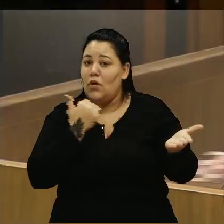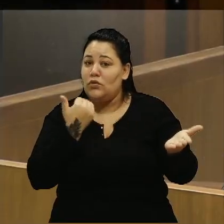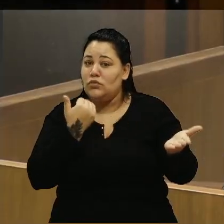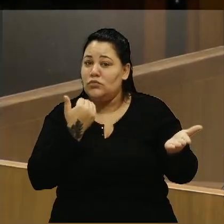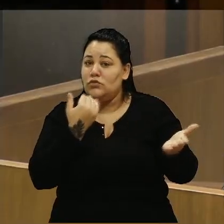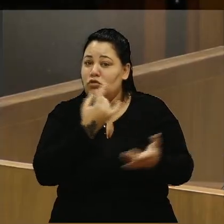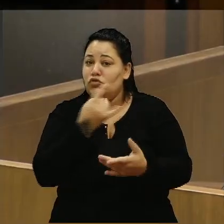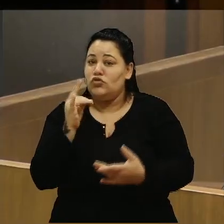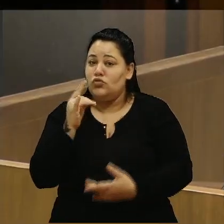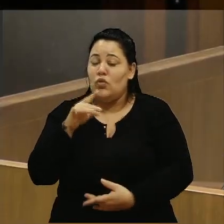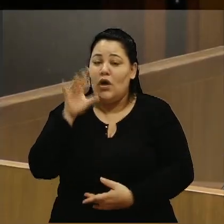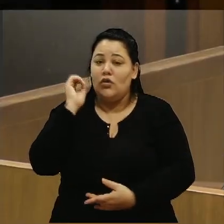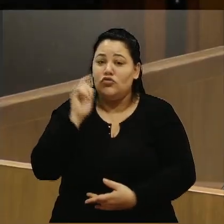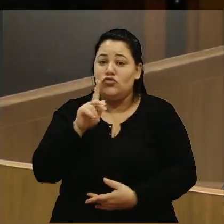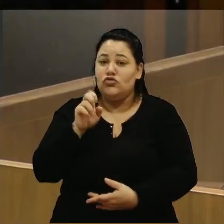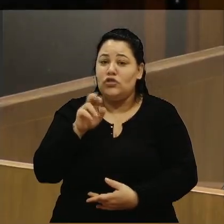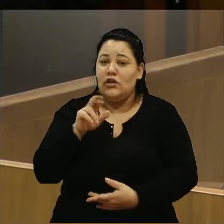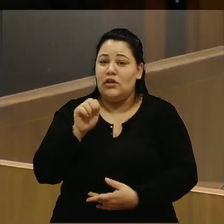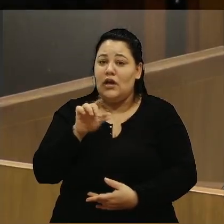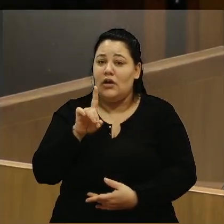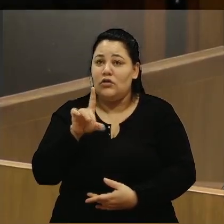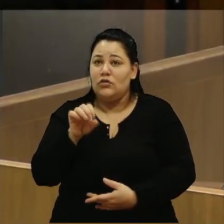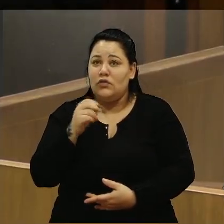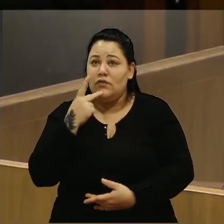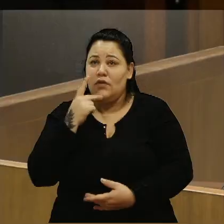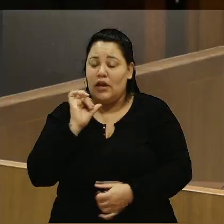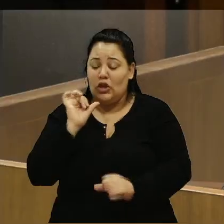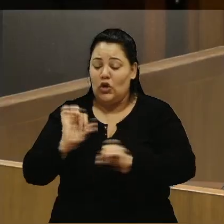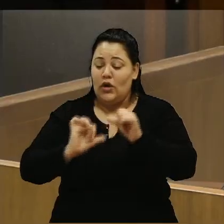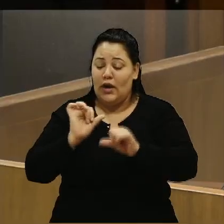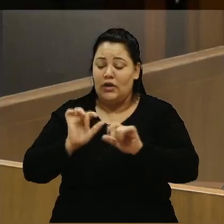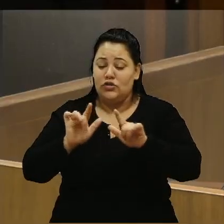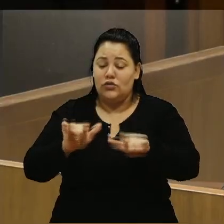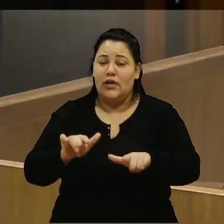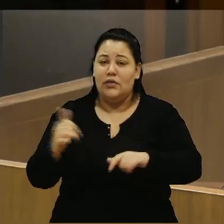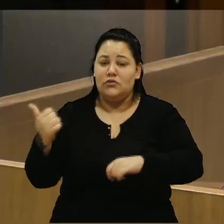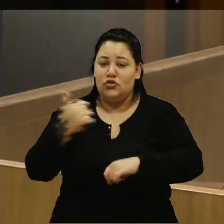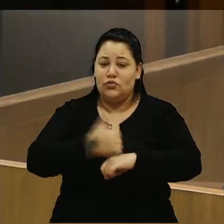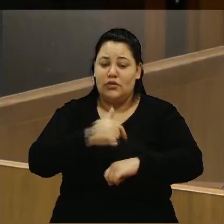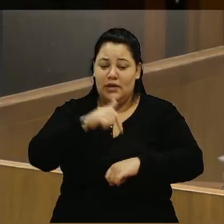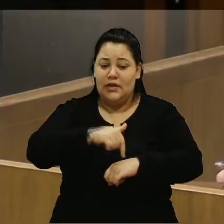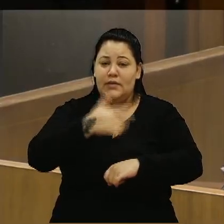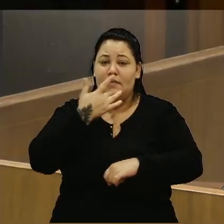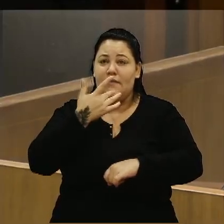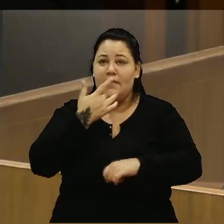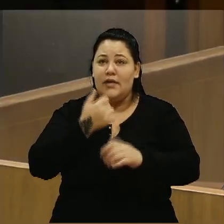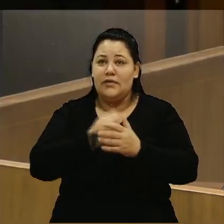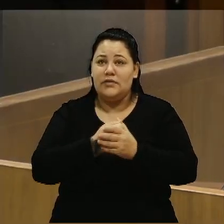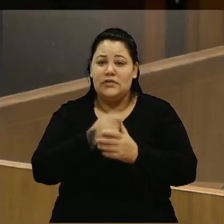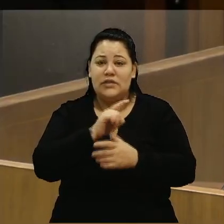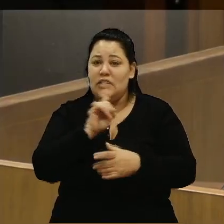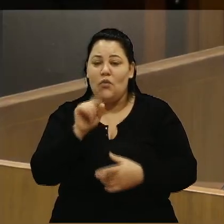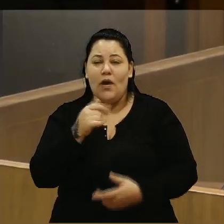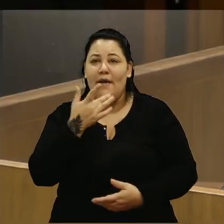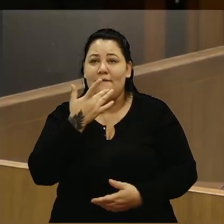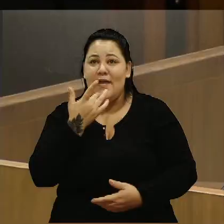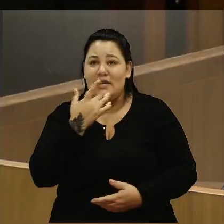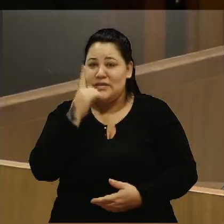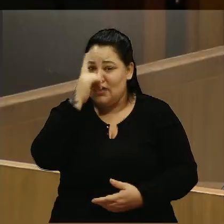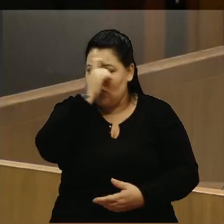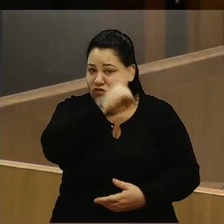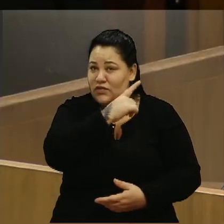que é o secretário de saúde, ele falou, quer trocar de lugar comigo, vereador? Vem aqui para ver se é fácil. Então, se não é fácil, se está